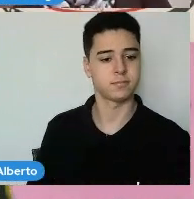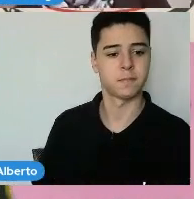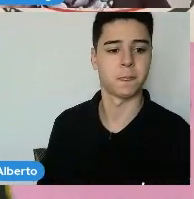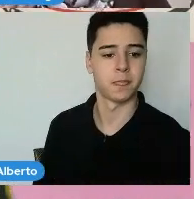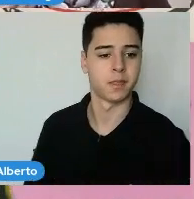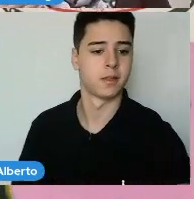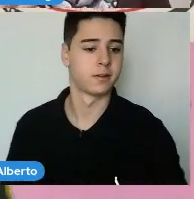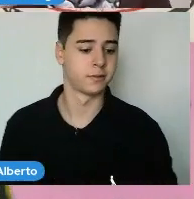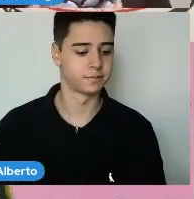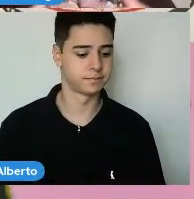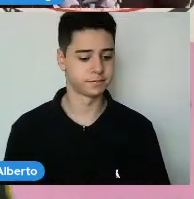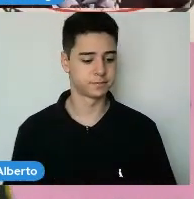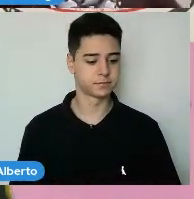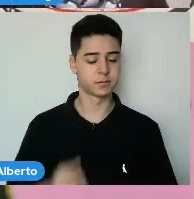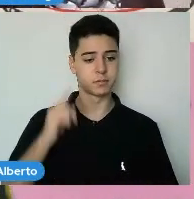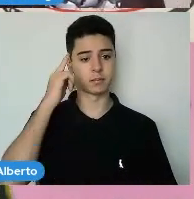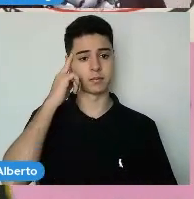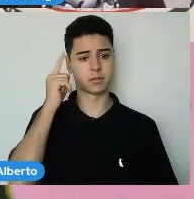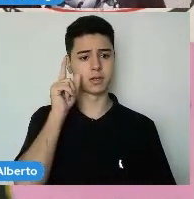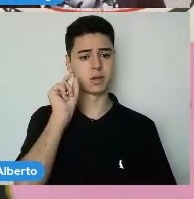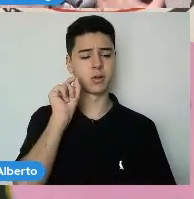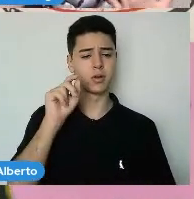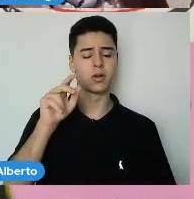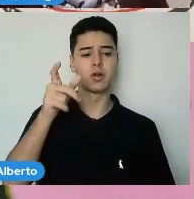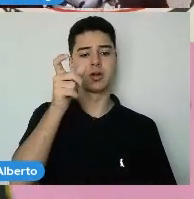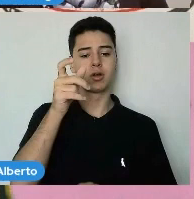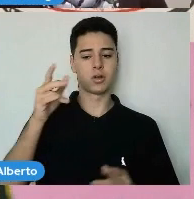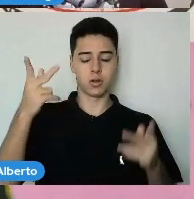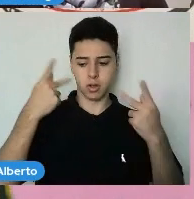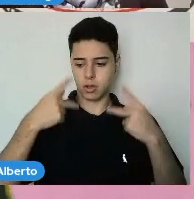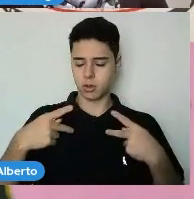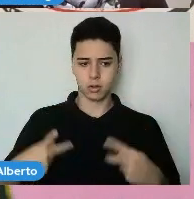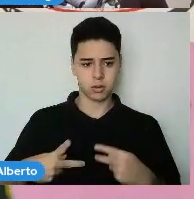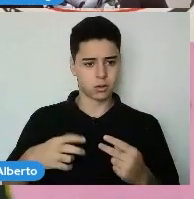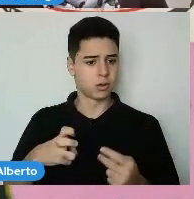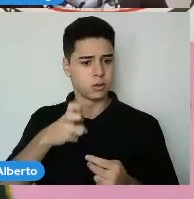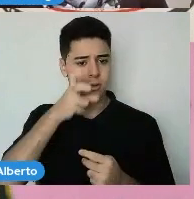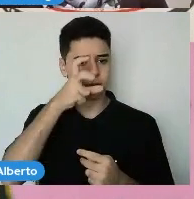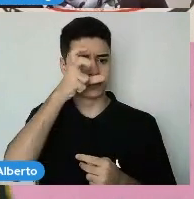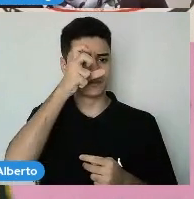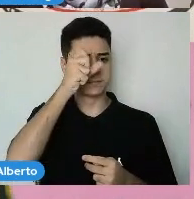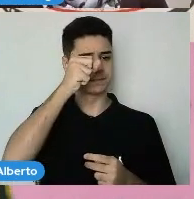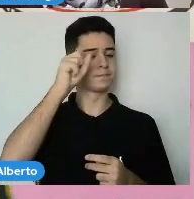o corpo como um elemento de potencialidades